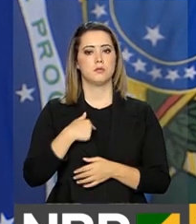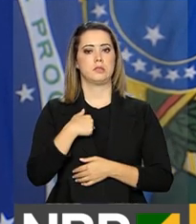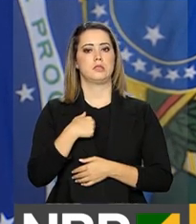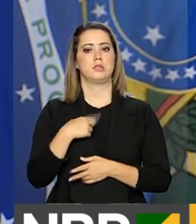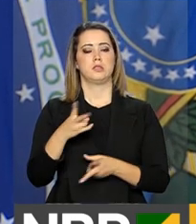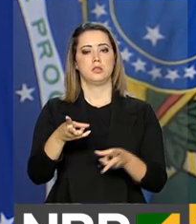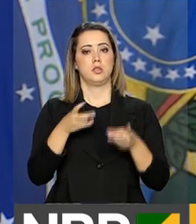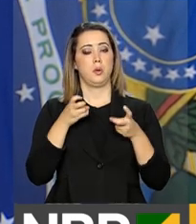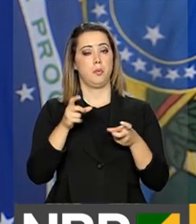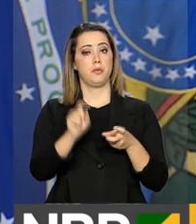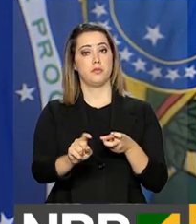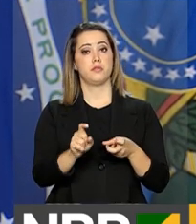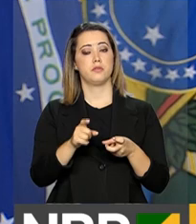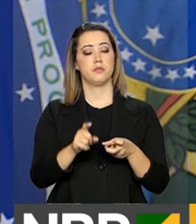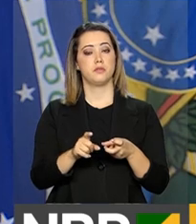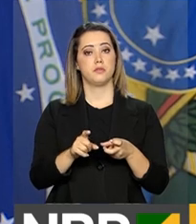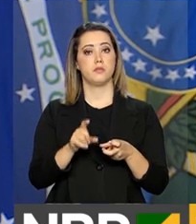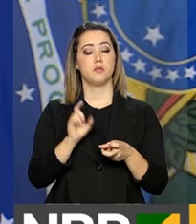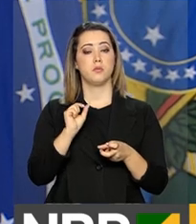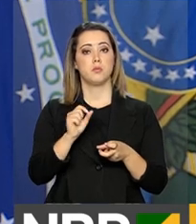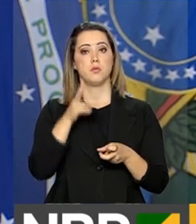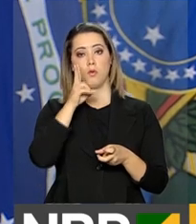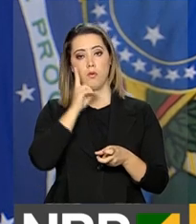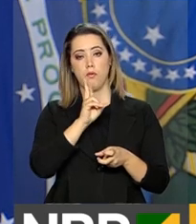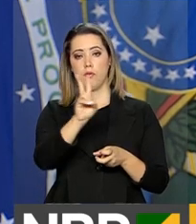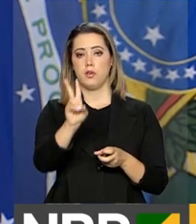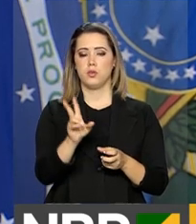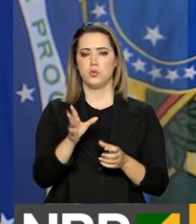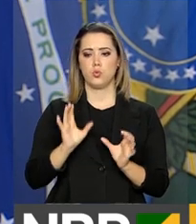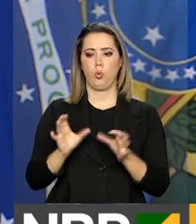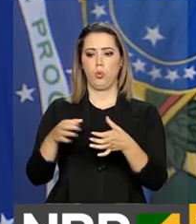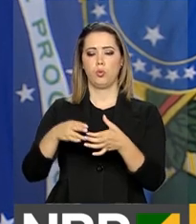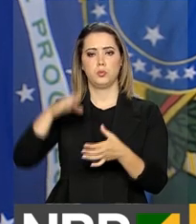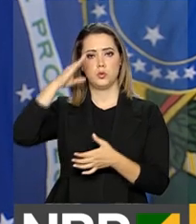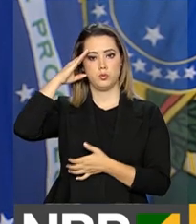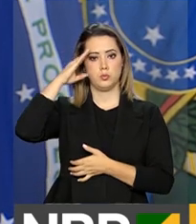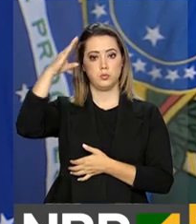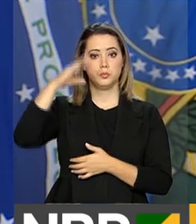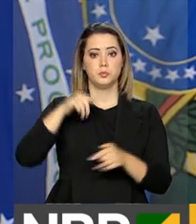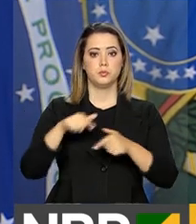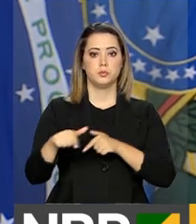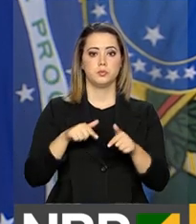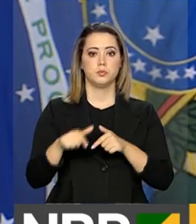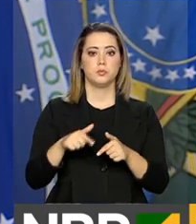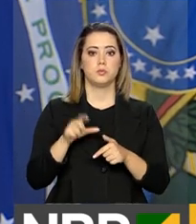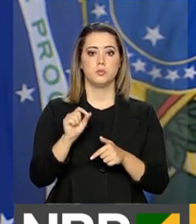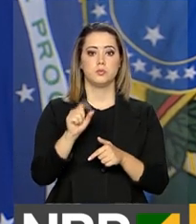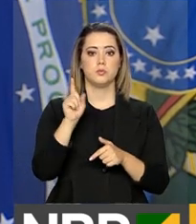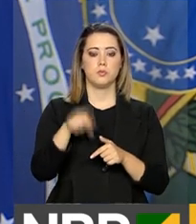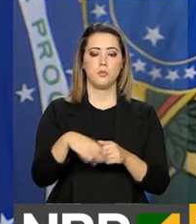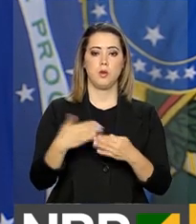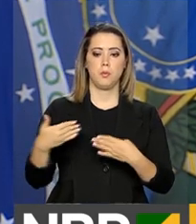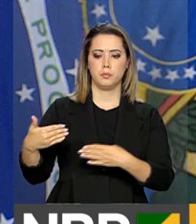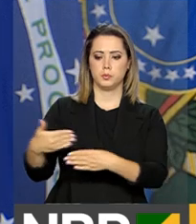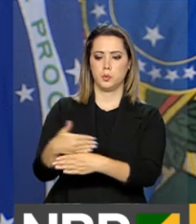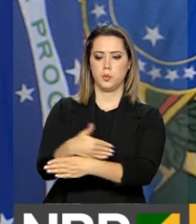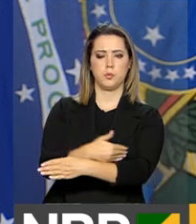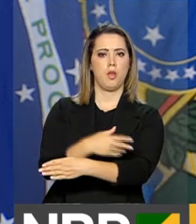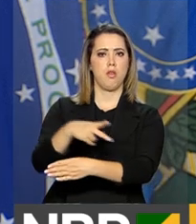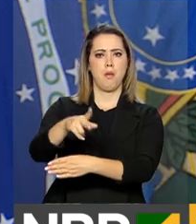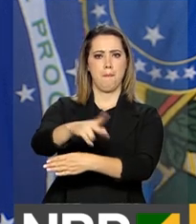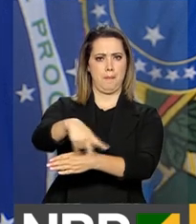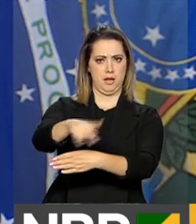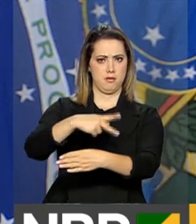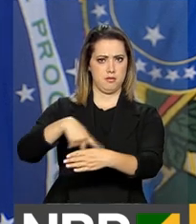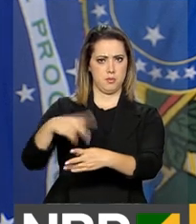tido o privilégio de acompanhar nossos militares em operações em fronteiras remotas do